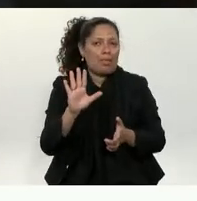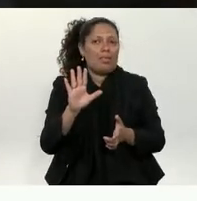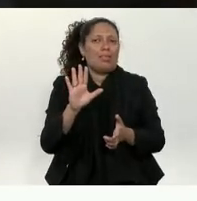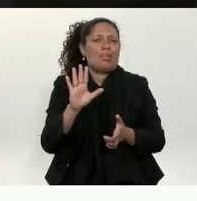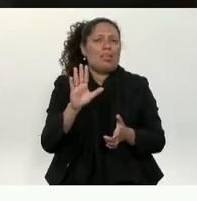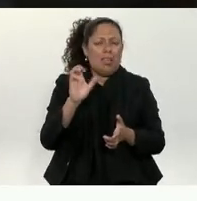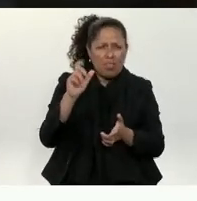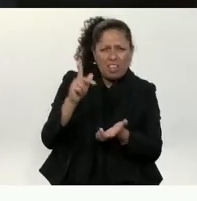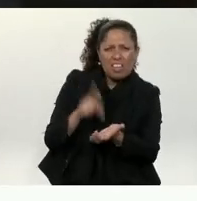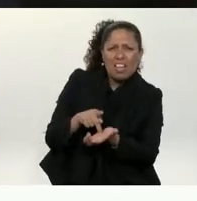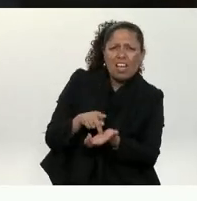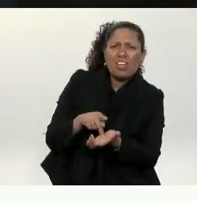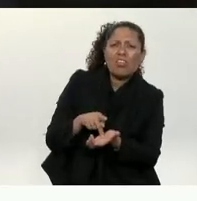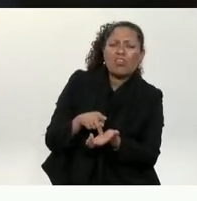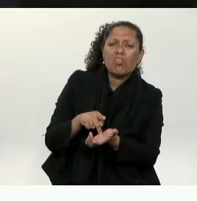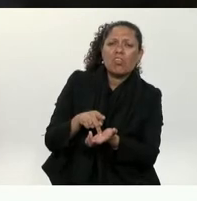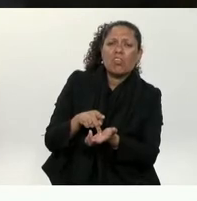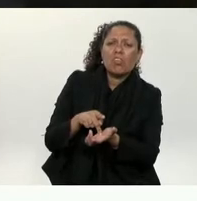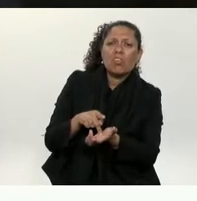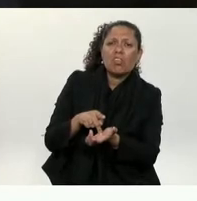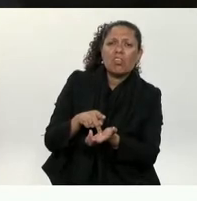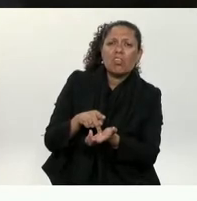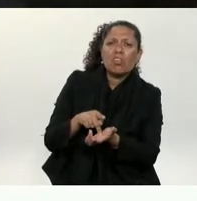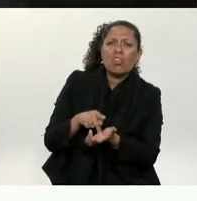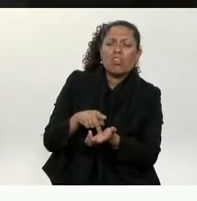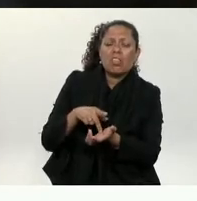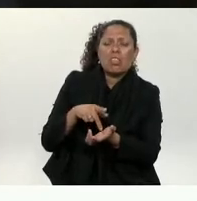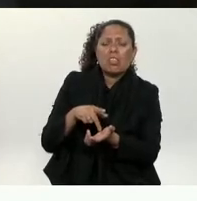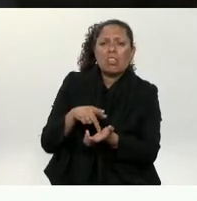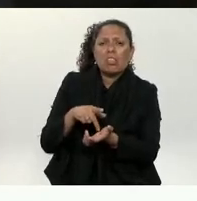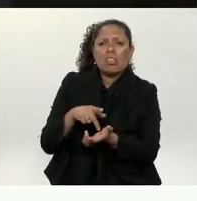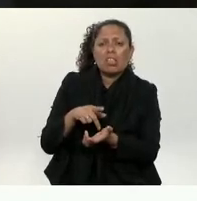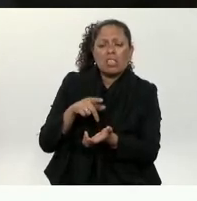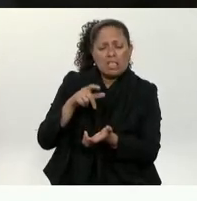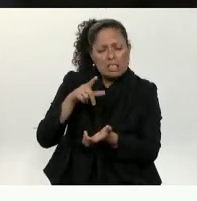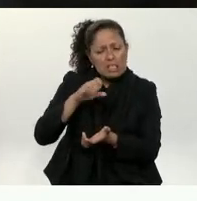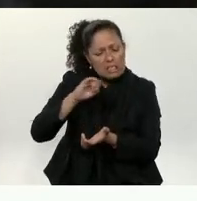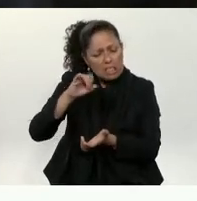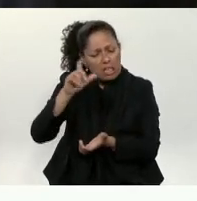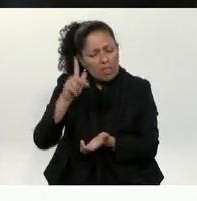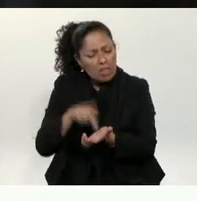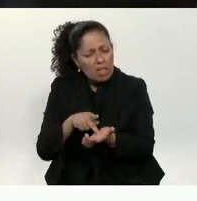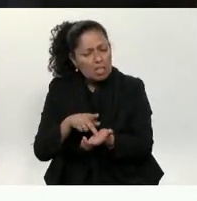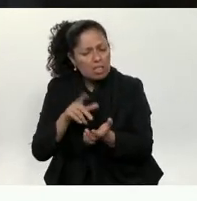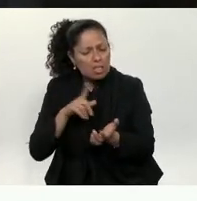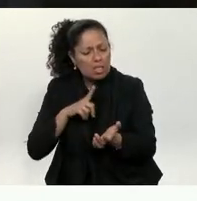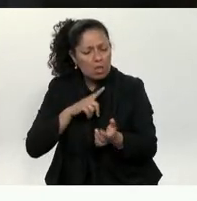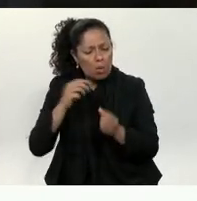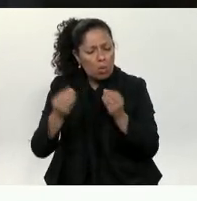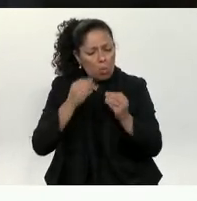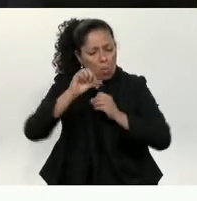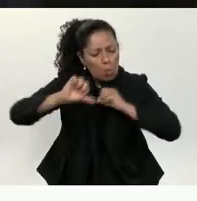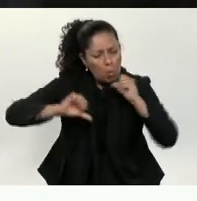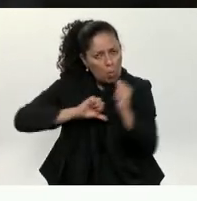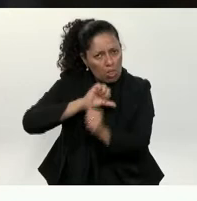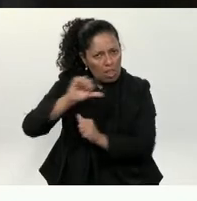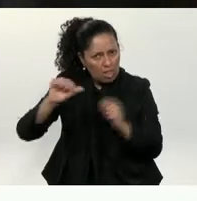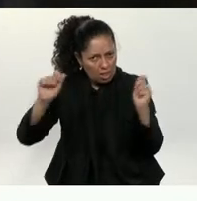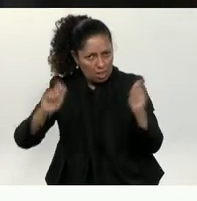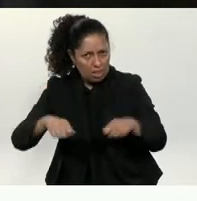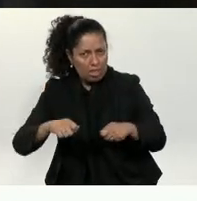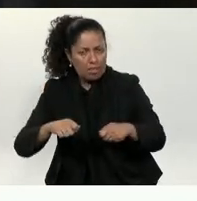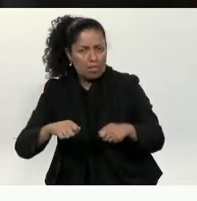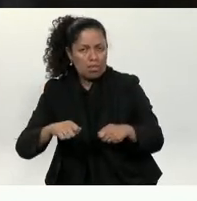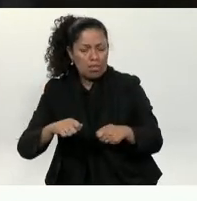isso procede, e se é assim, se há alguma possibilidade de uma nova composição, que a Secretaria de Desenvolvimento Econômico